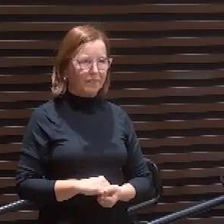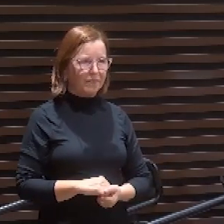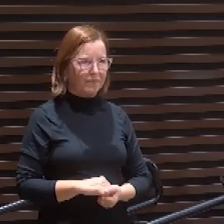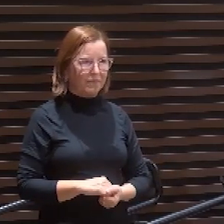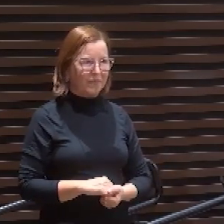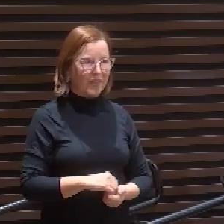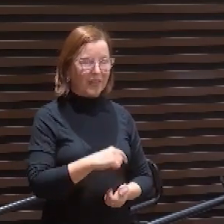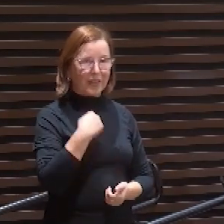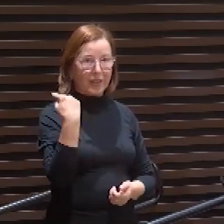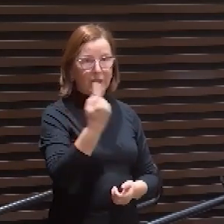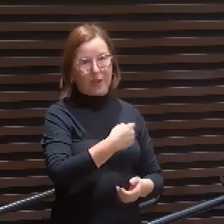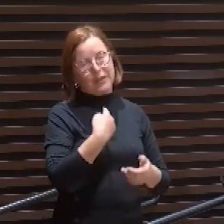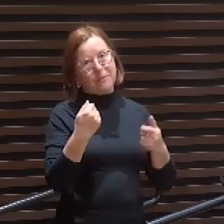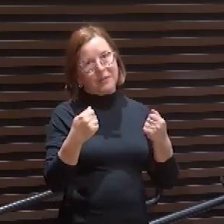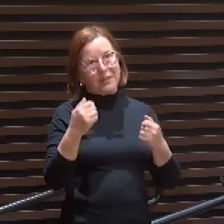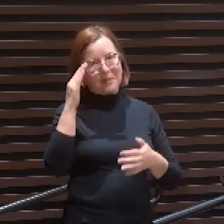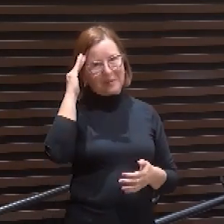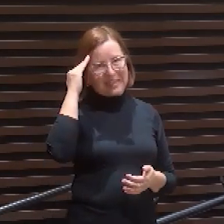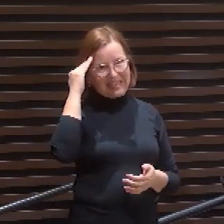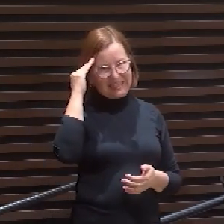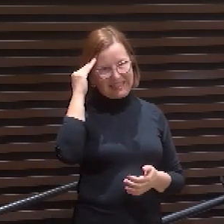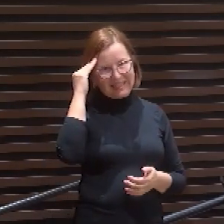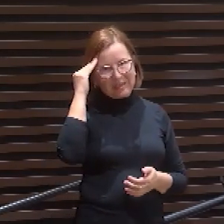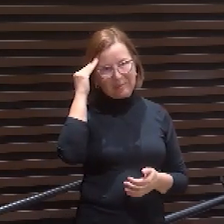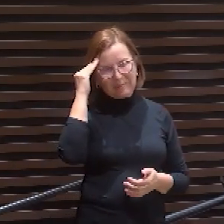Nós precisamos entender